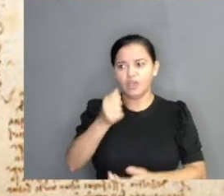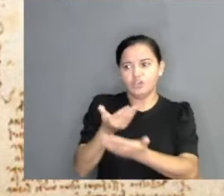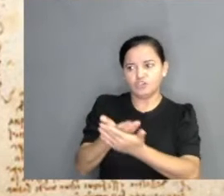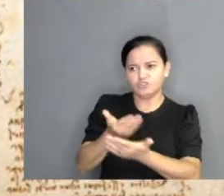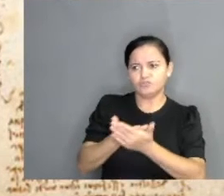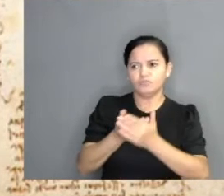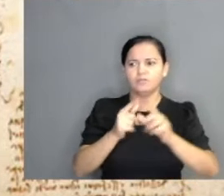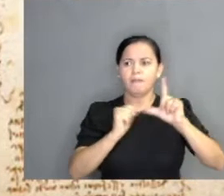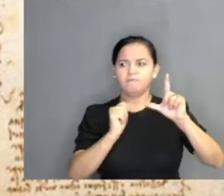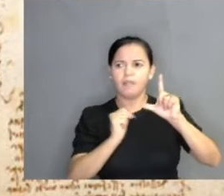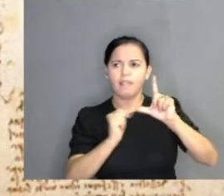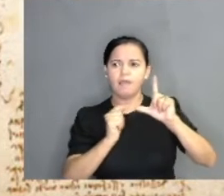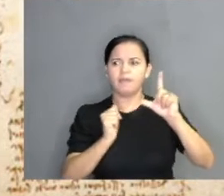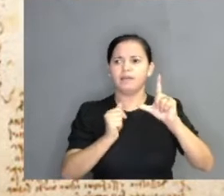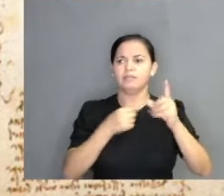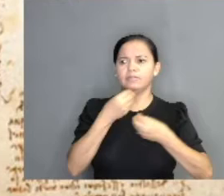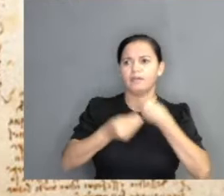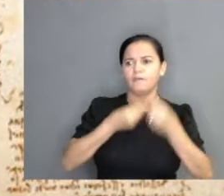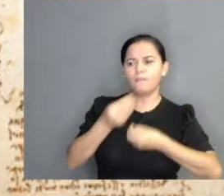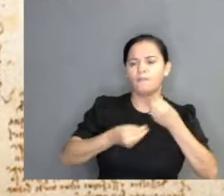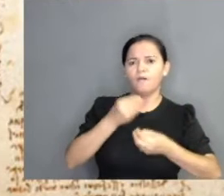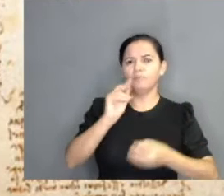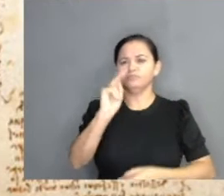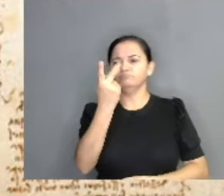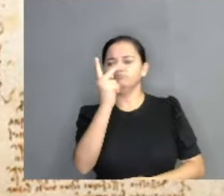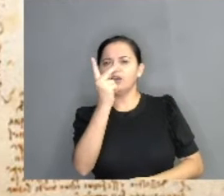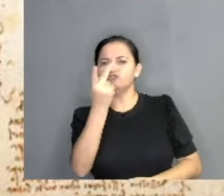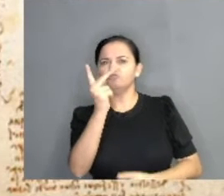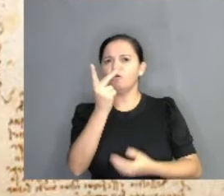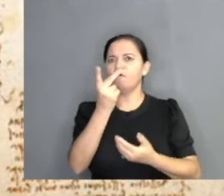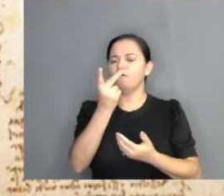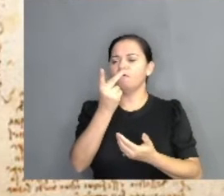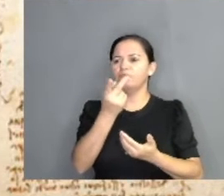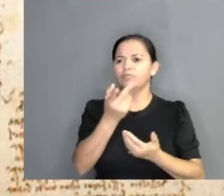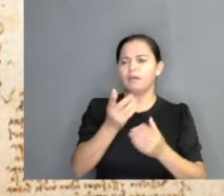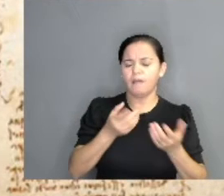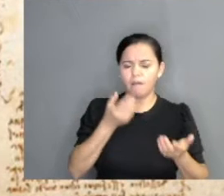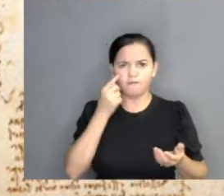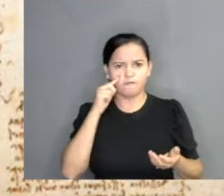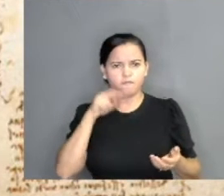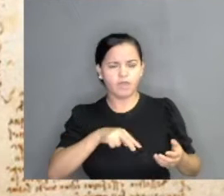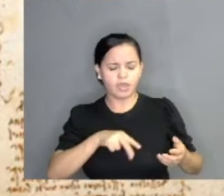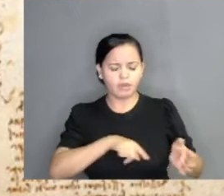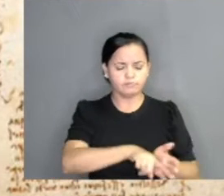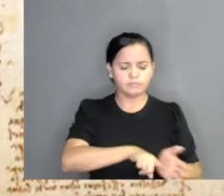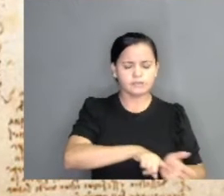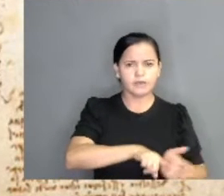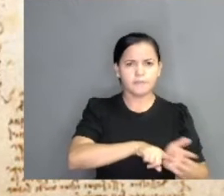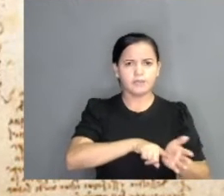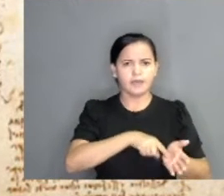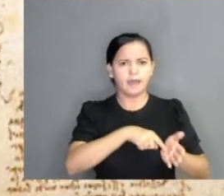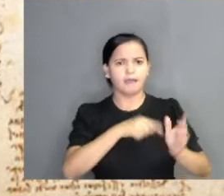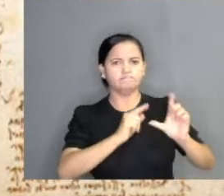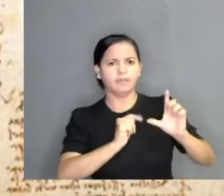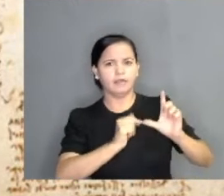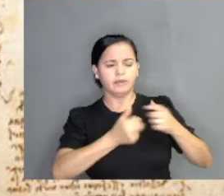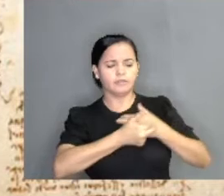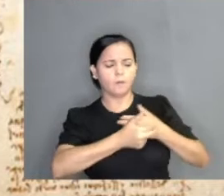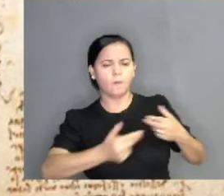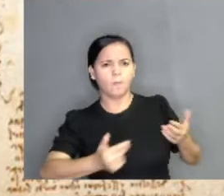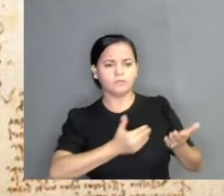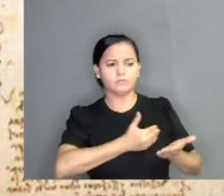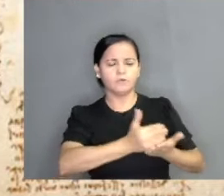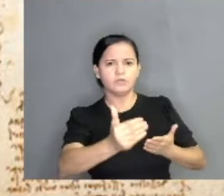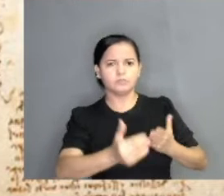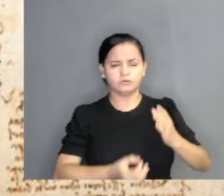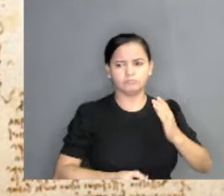uma preocupação em estudar o significado das escritas, né? A sua origem